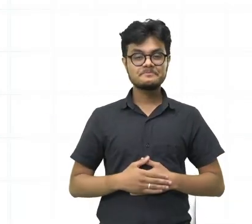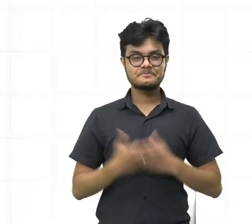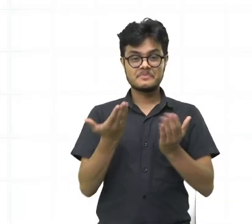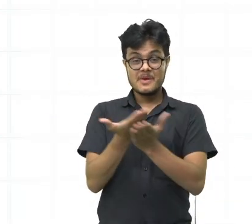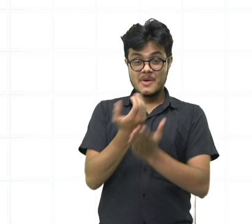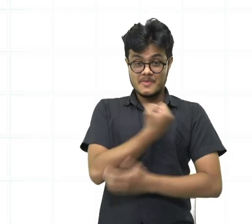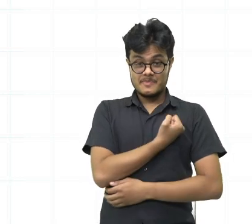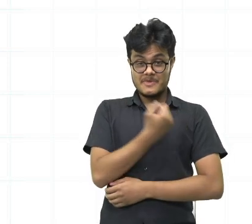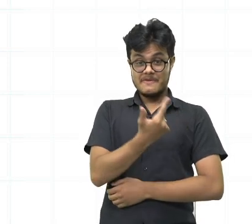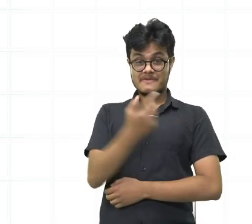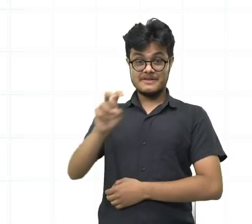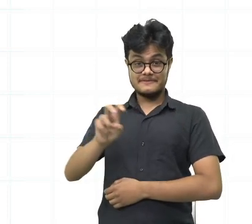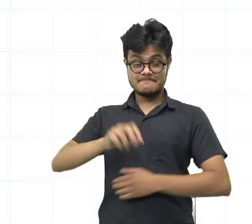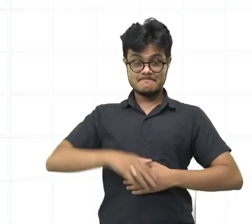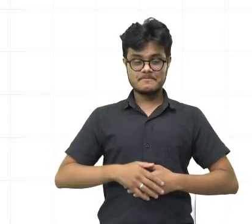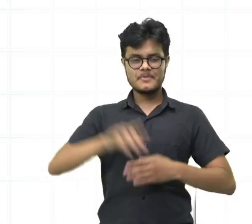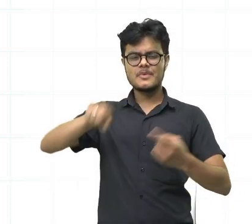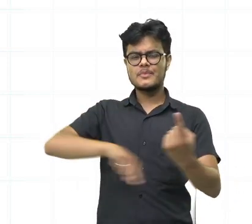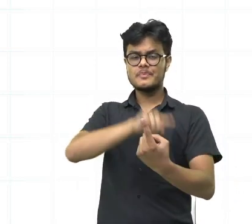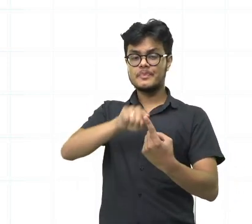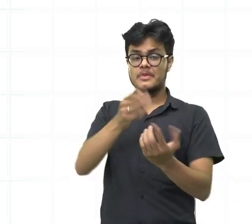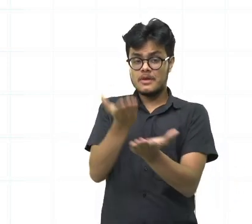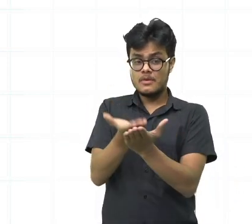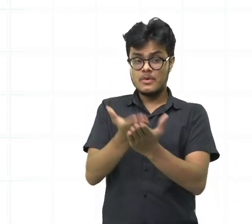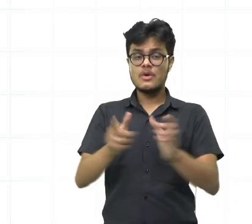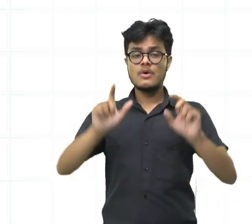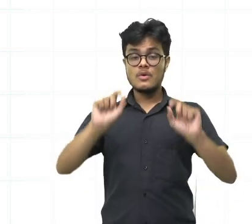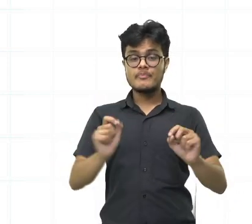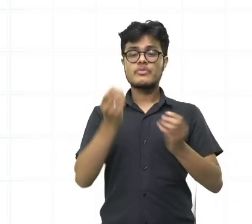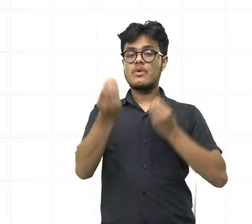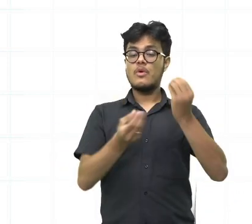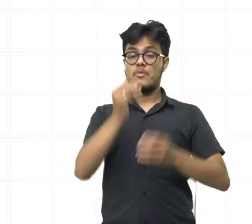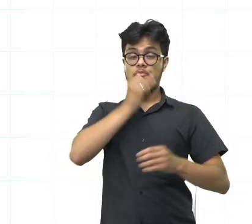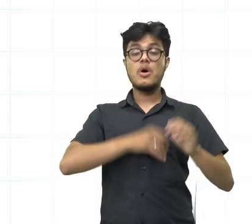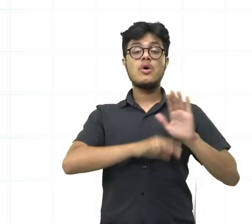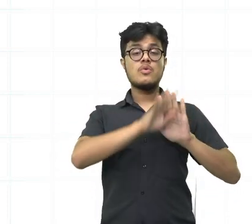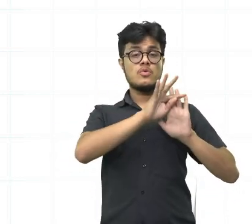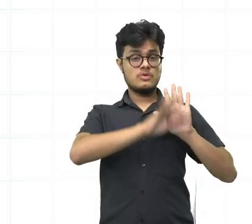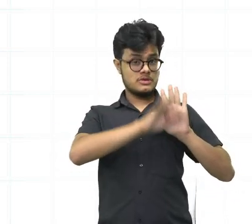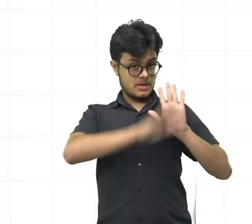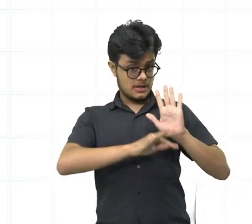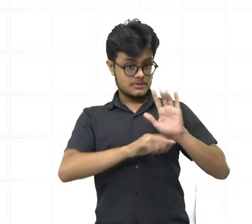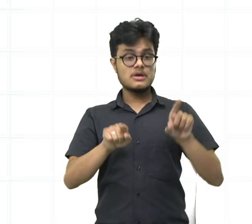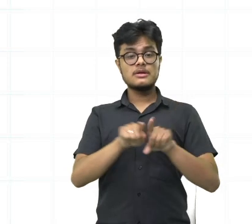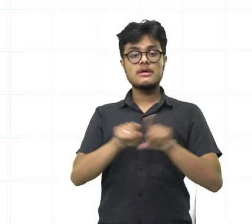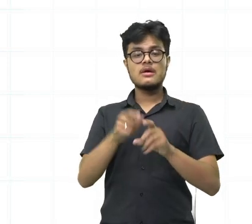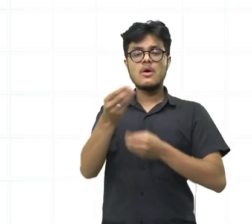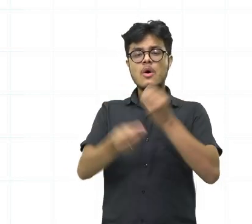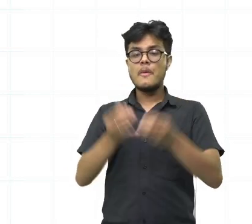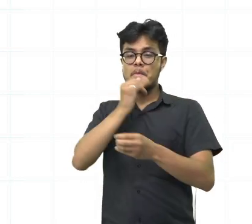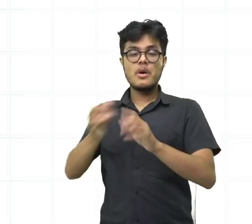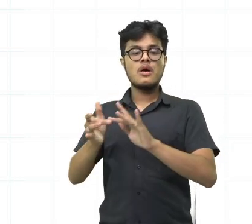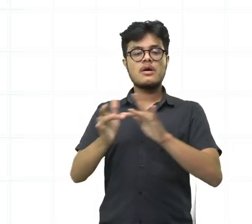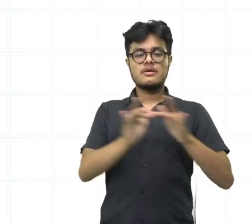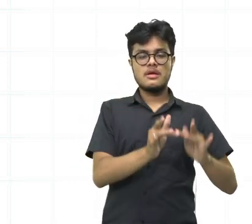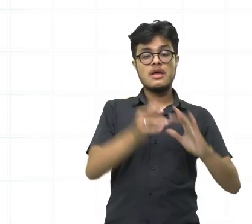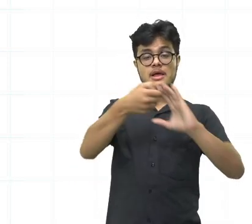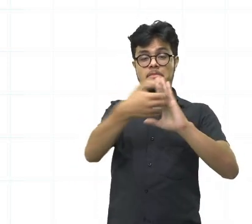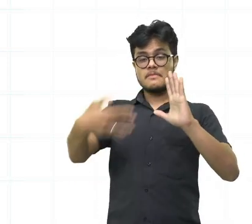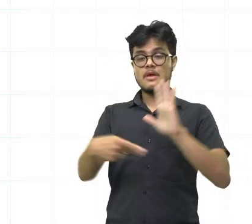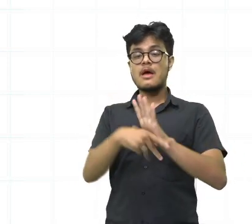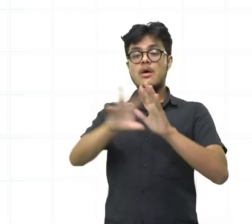número 25, objeto de conhecimento, relação entre contexto de produção e